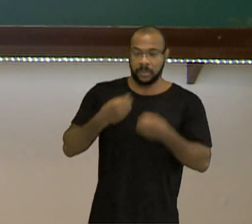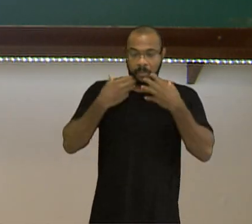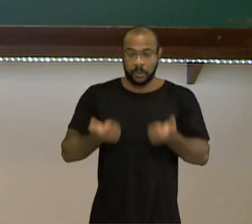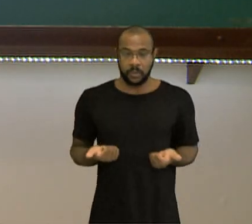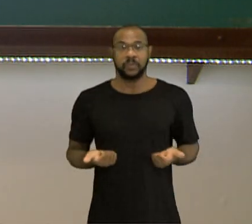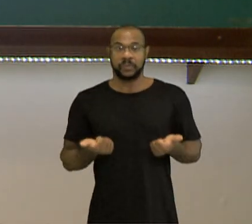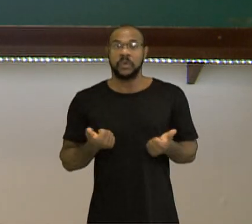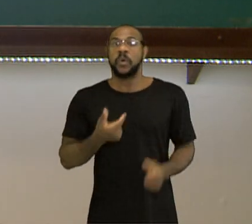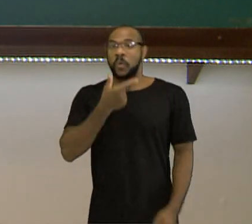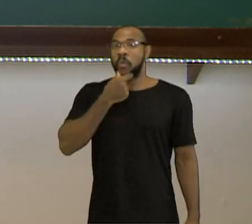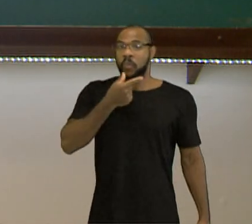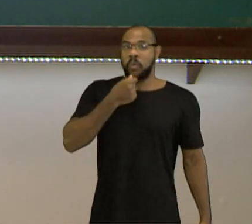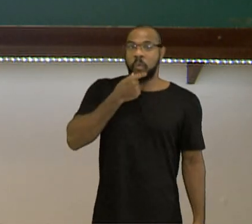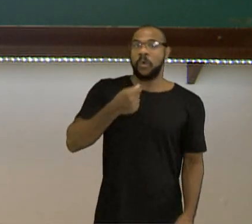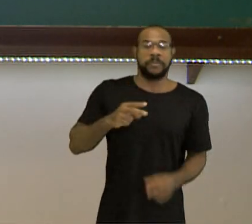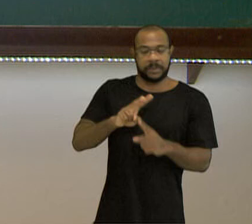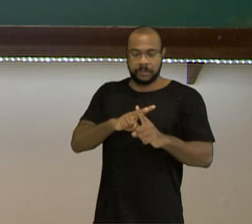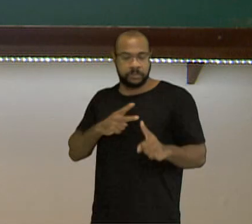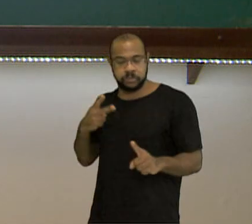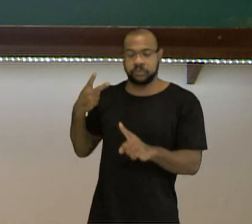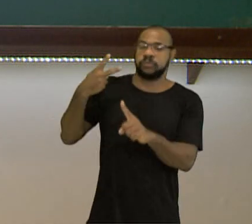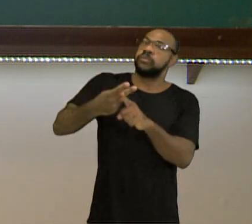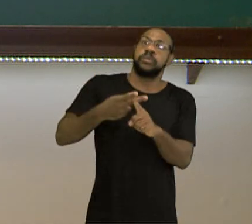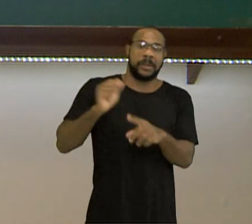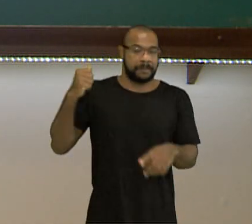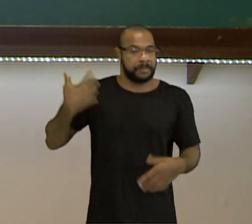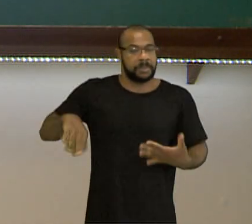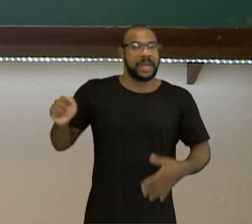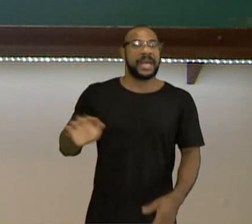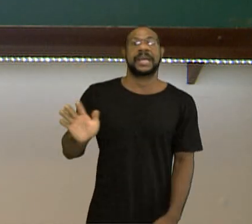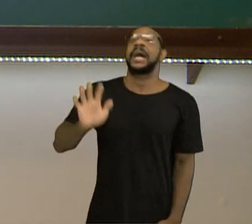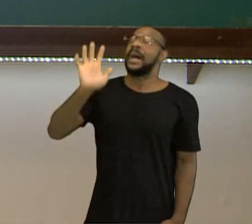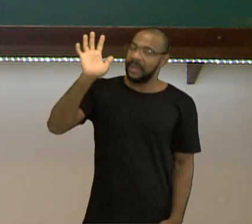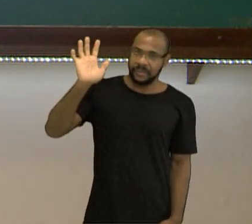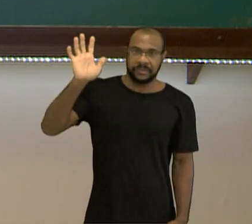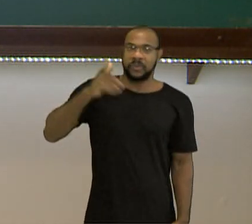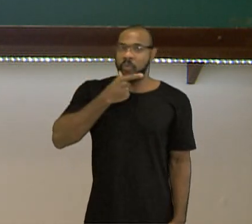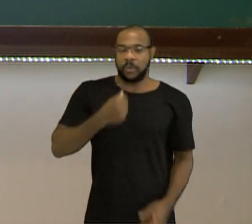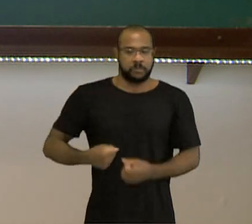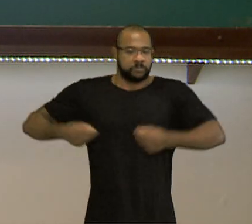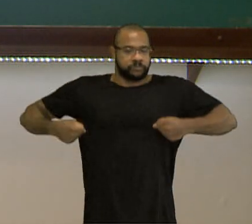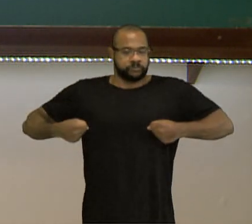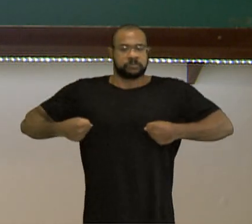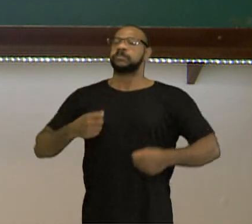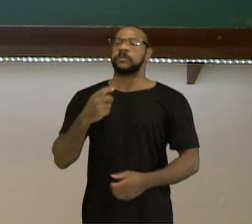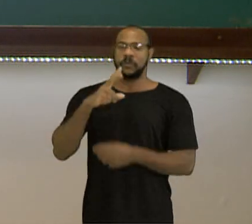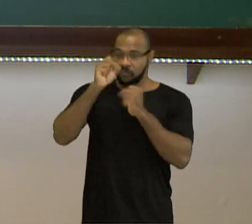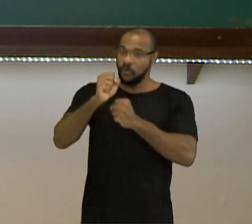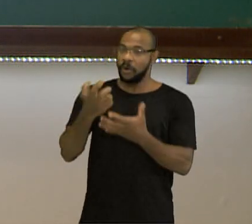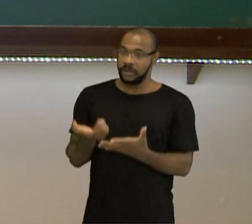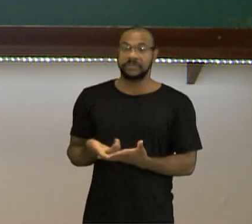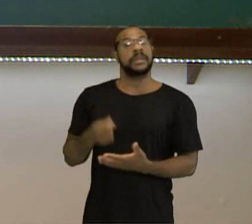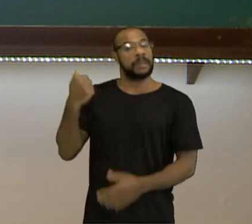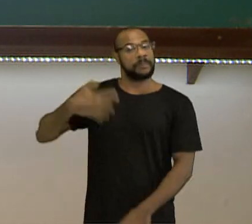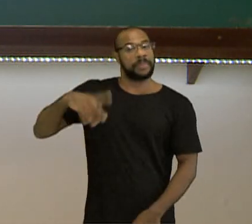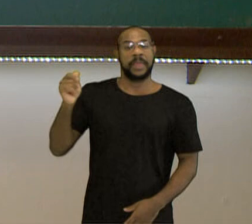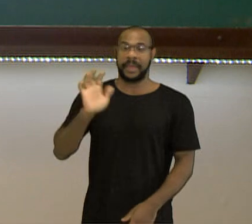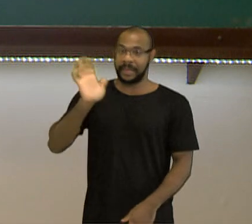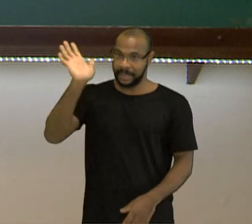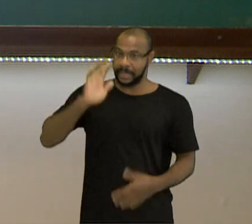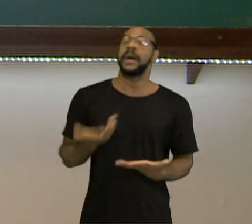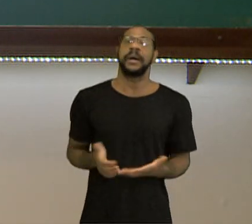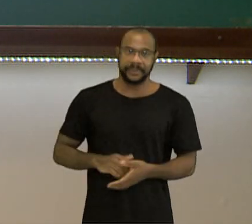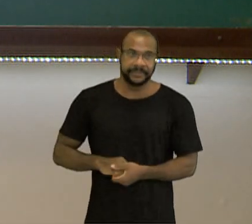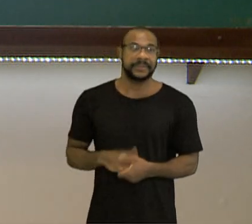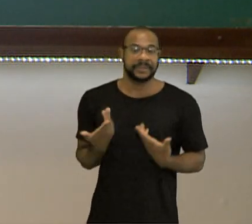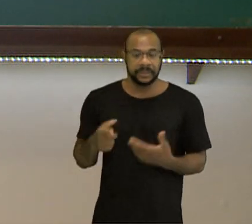e geralmente de 3 a 4 vezes mais que uma criança. Então percebam que a entrada desses africanos no Brasil eram de